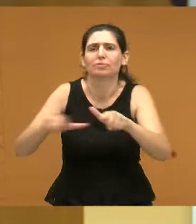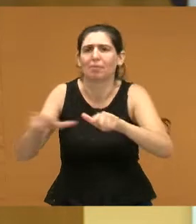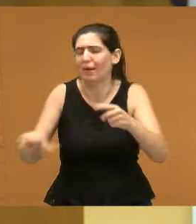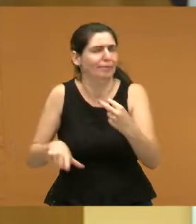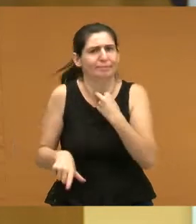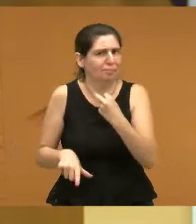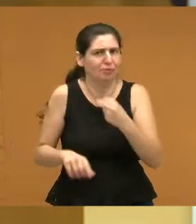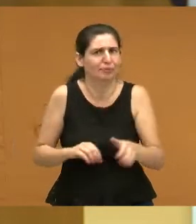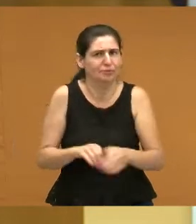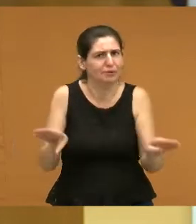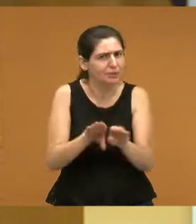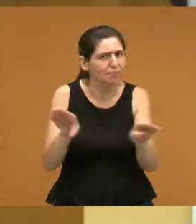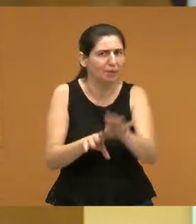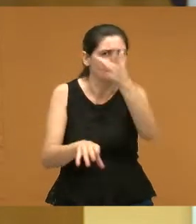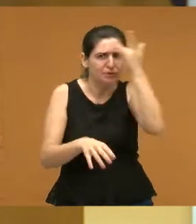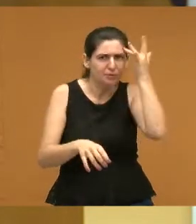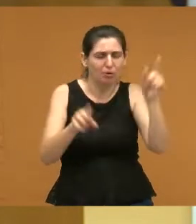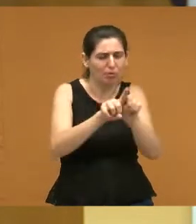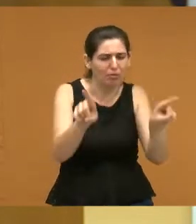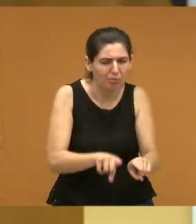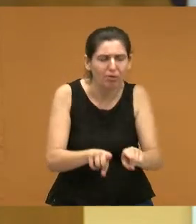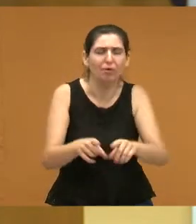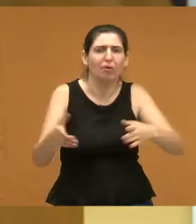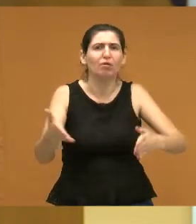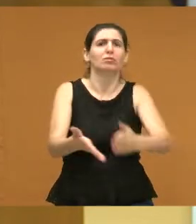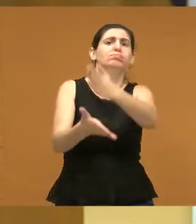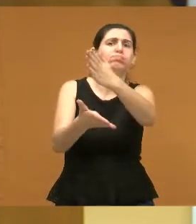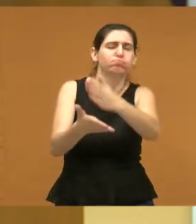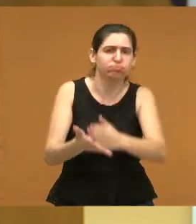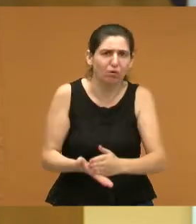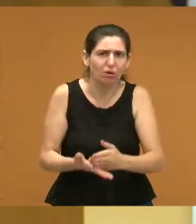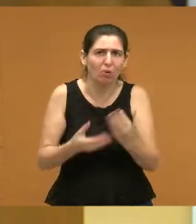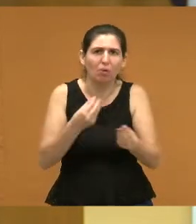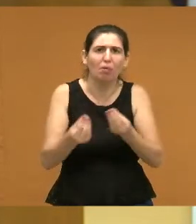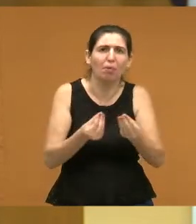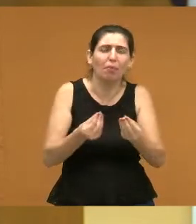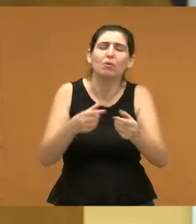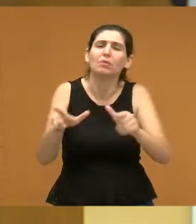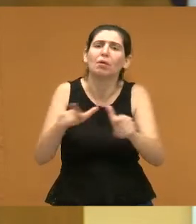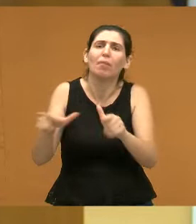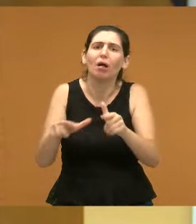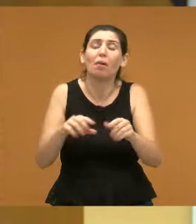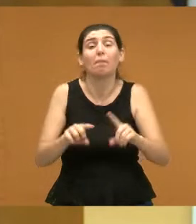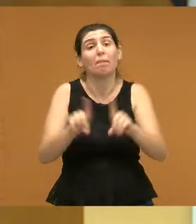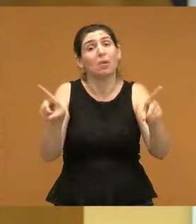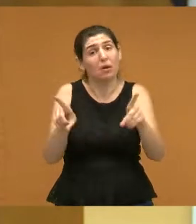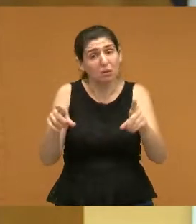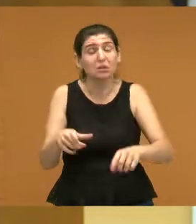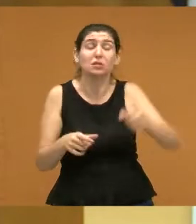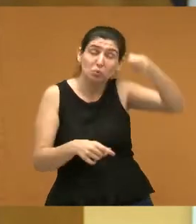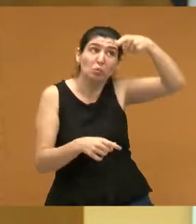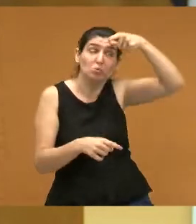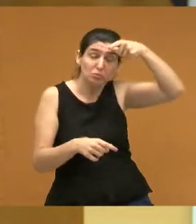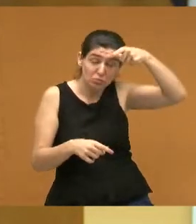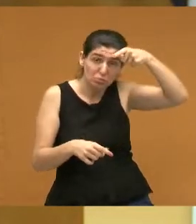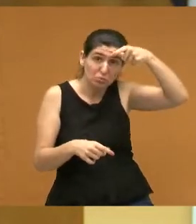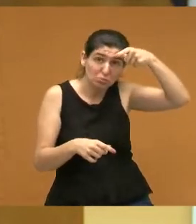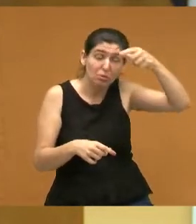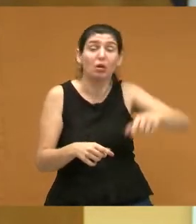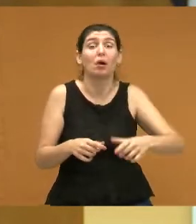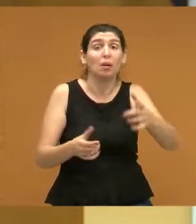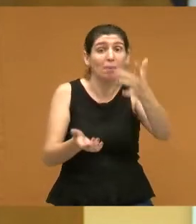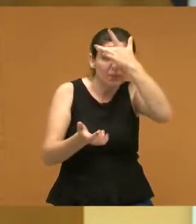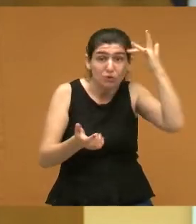servidor efetivo, as funções gratificadas, cria a Procuradoria da Fundação Cultural, o cargo